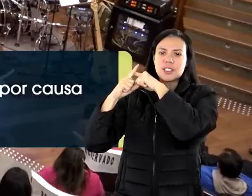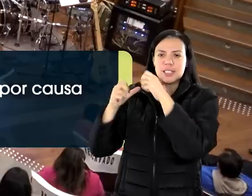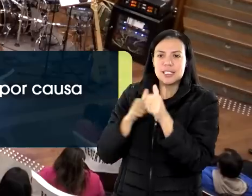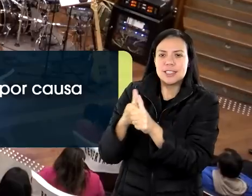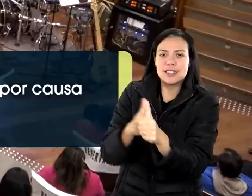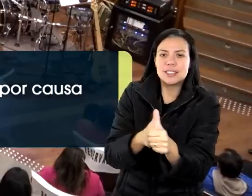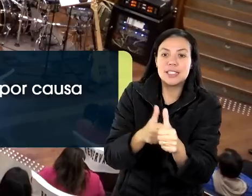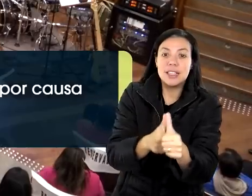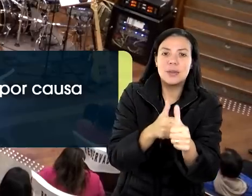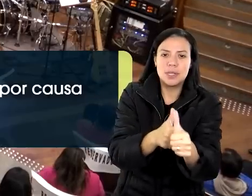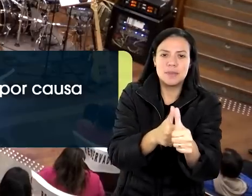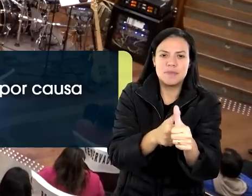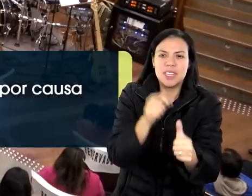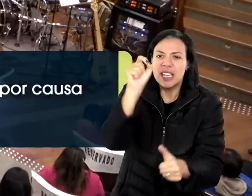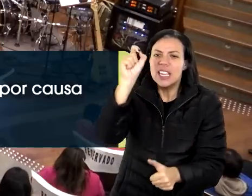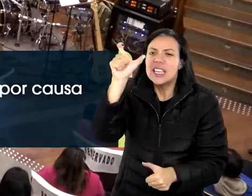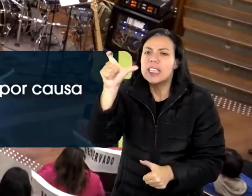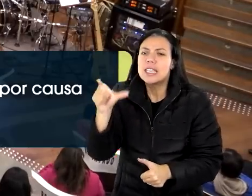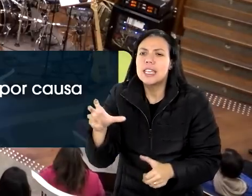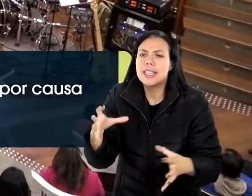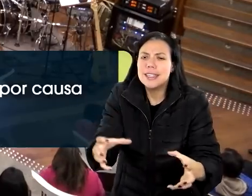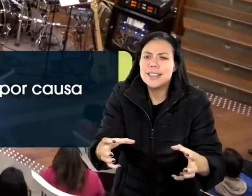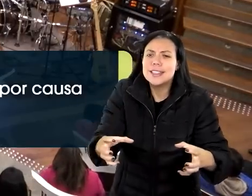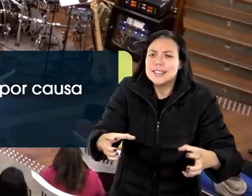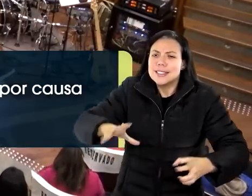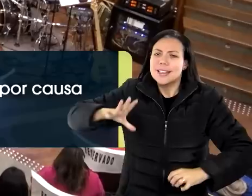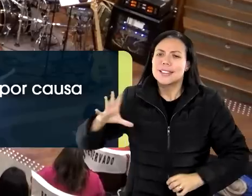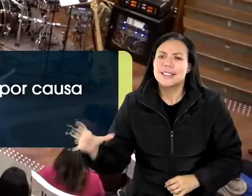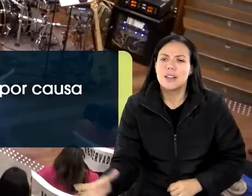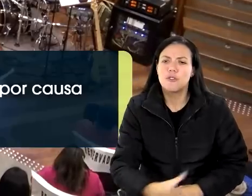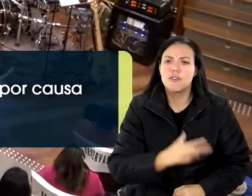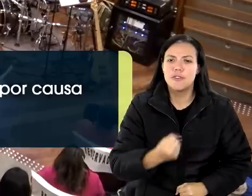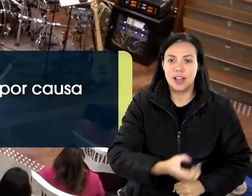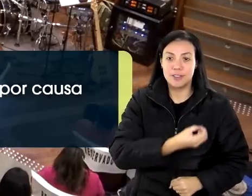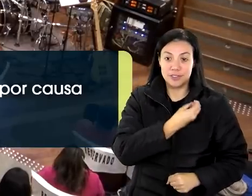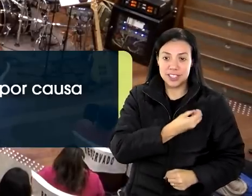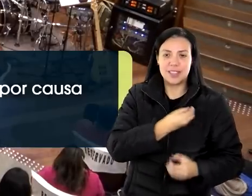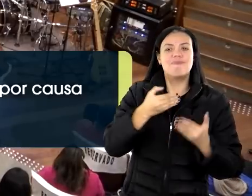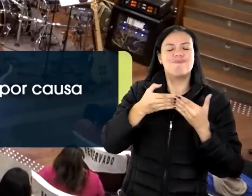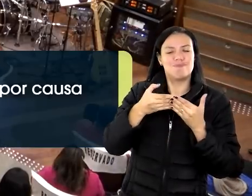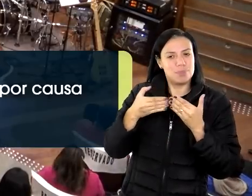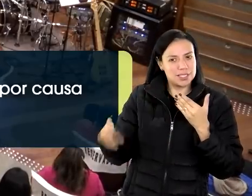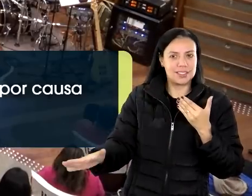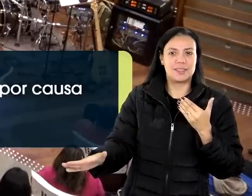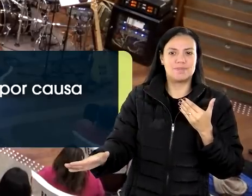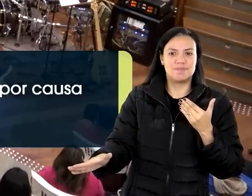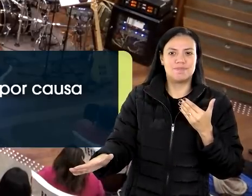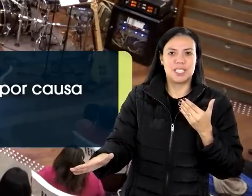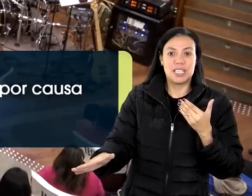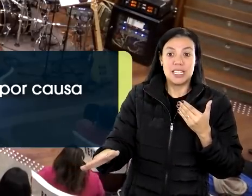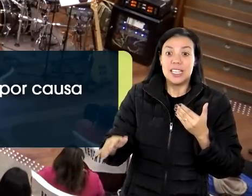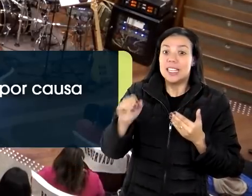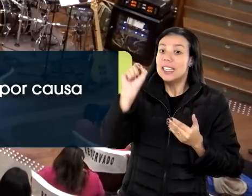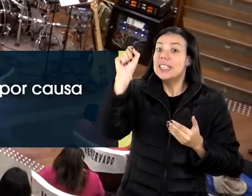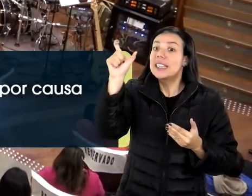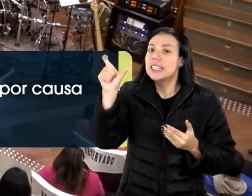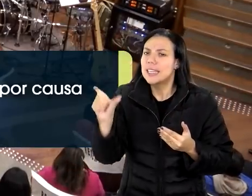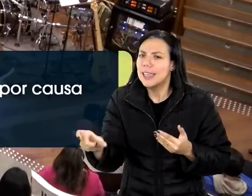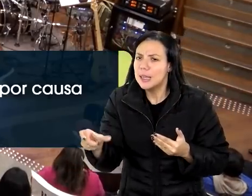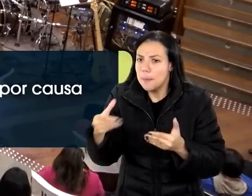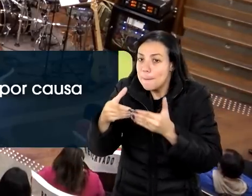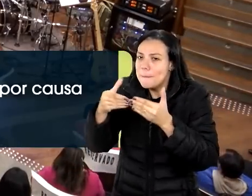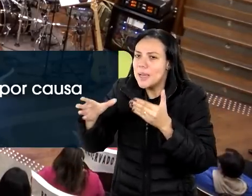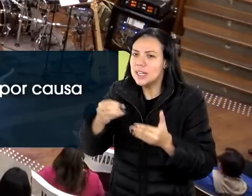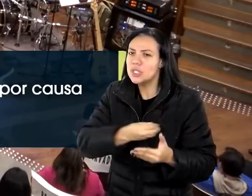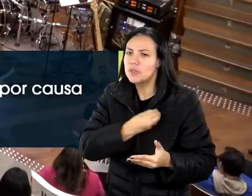quiser, pois, salvar a sua vida, perdê-la. E quem perder a vida por causa de mim e do